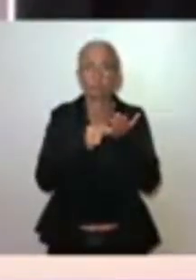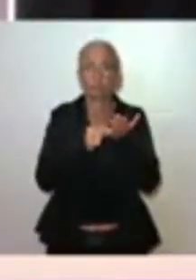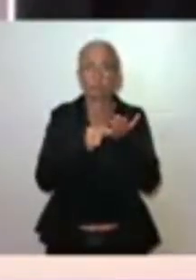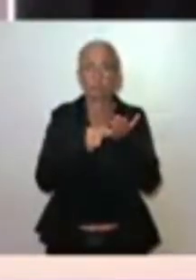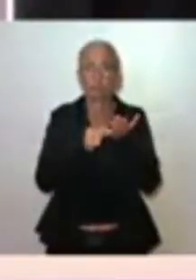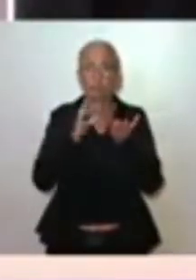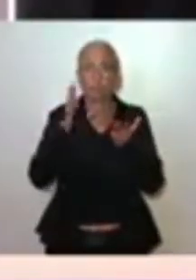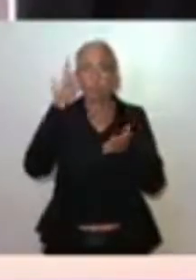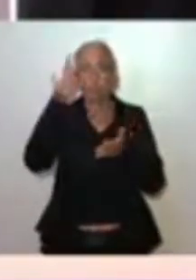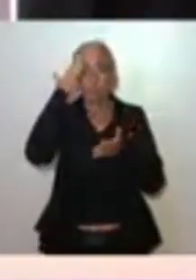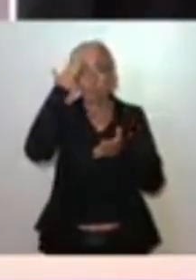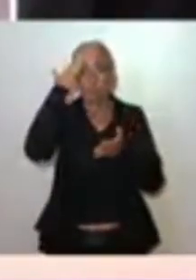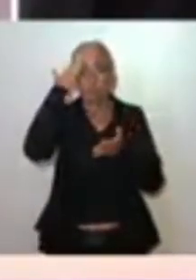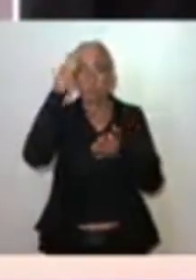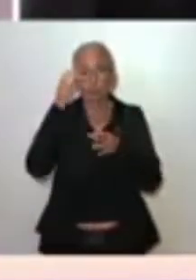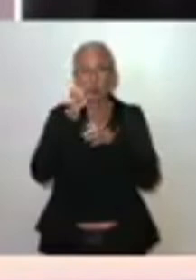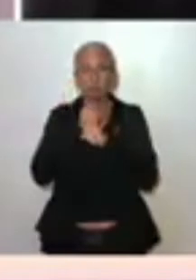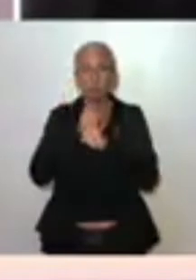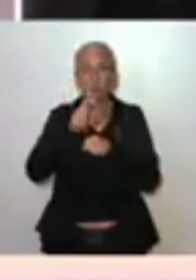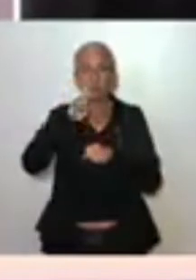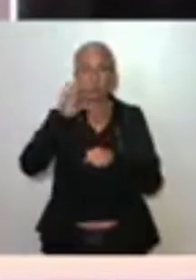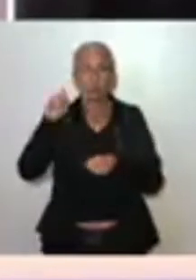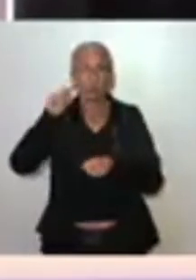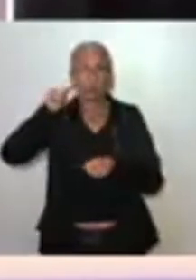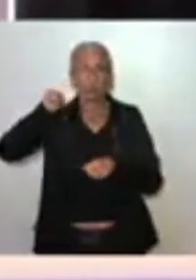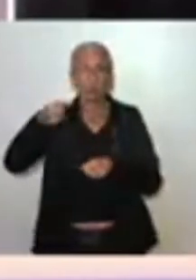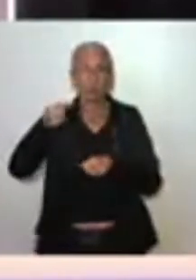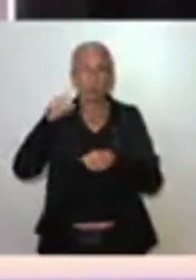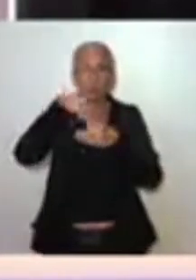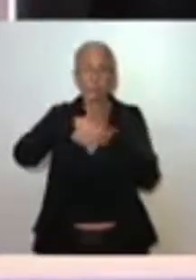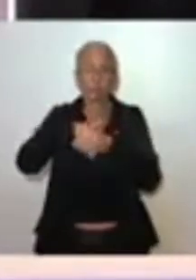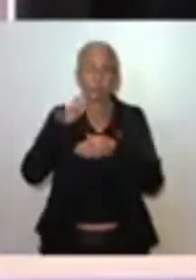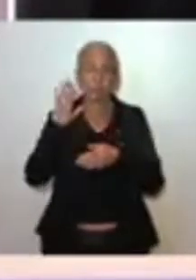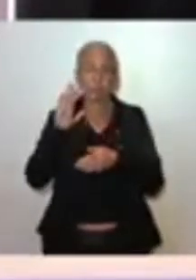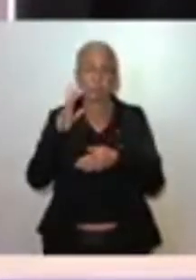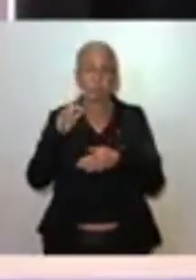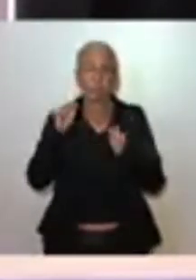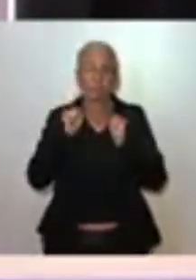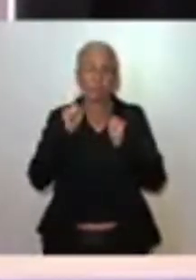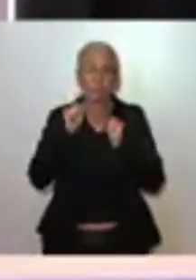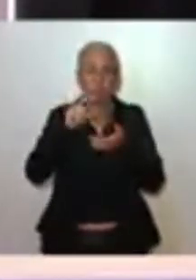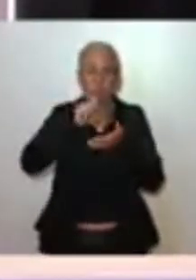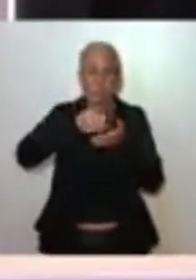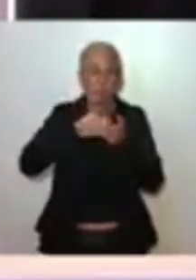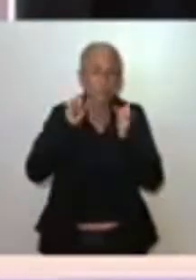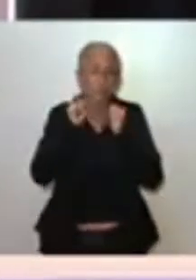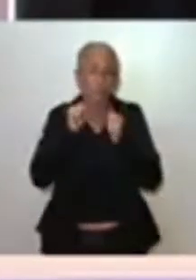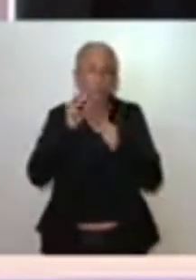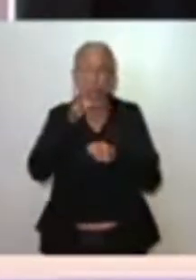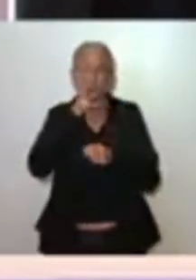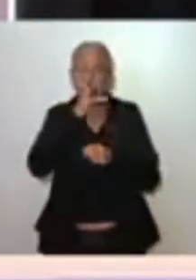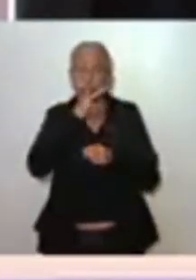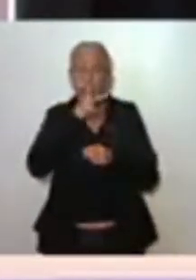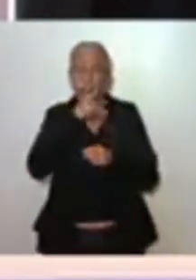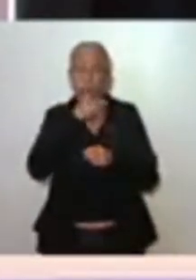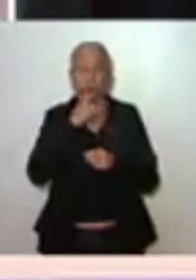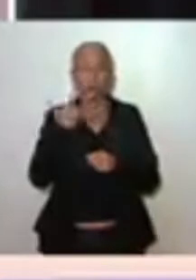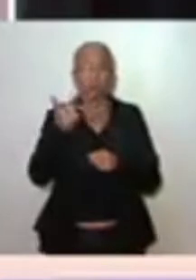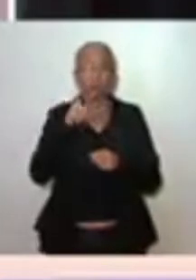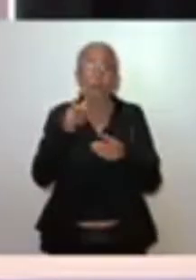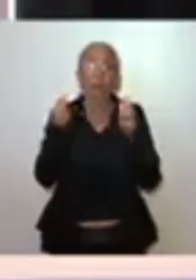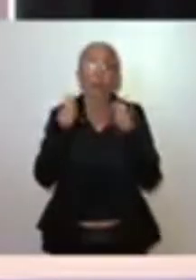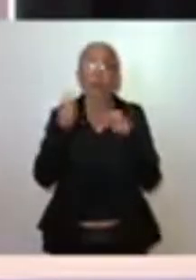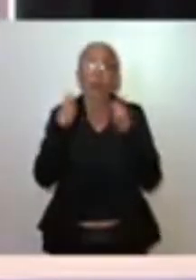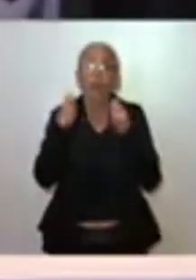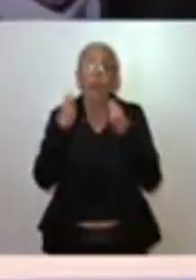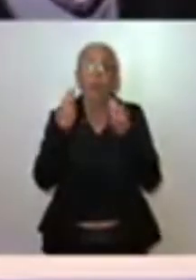eleições municipais são 500 mil candidatos pode fazer a mão pode mas vai demorar mas não tem como fraudar o resultado